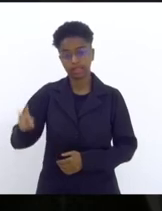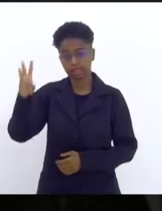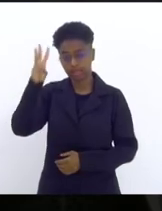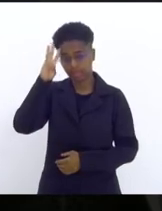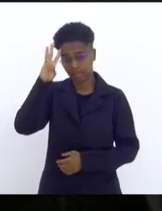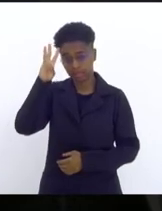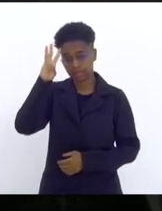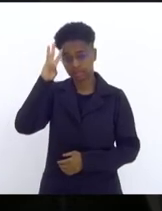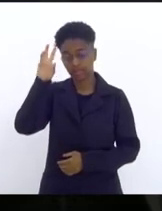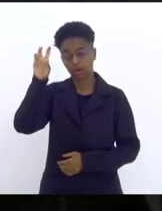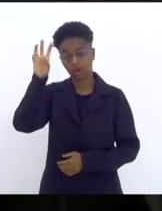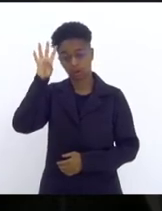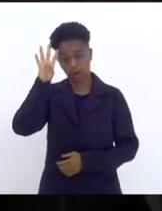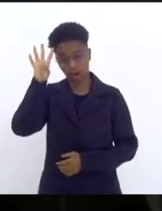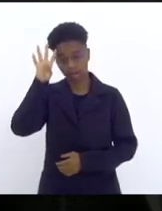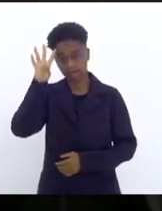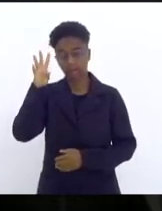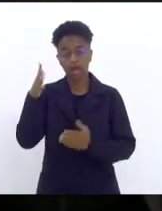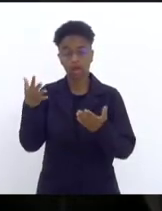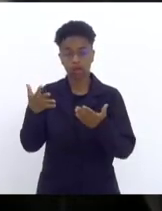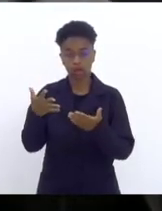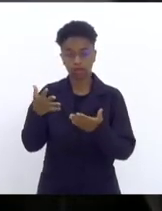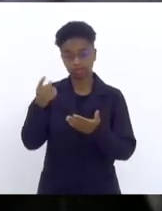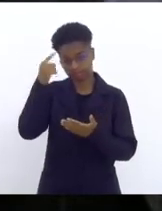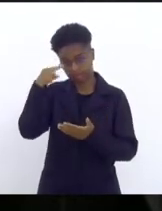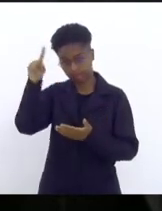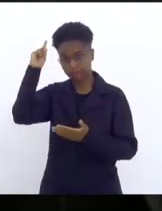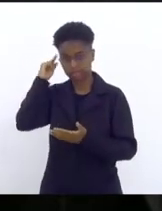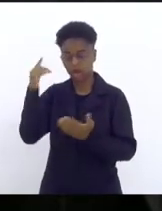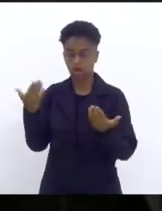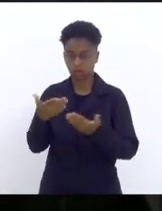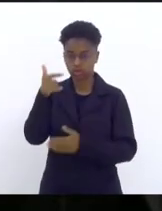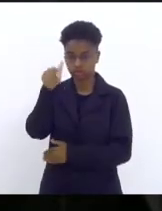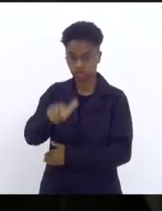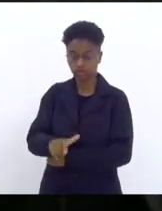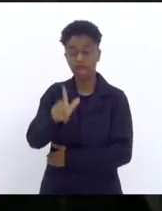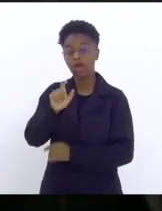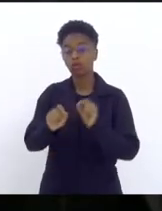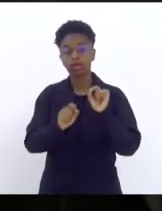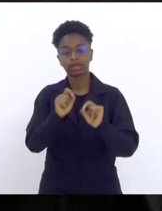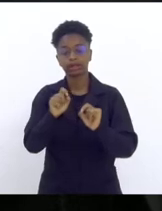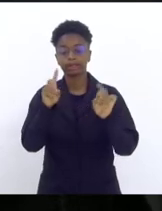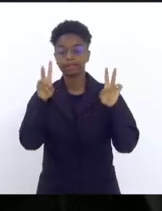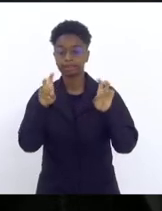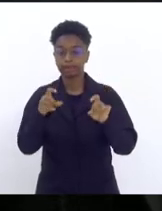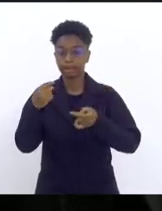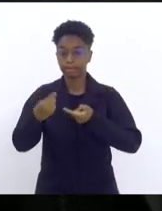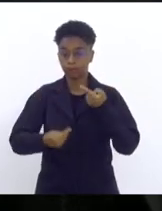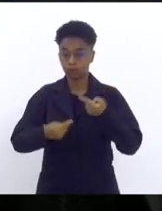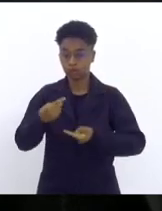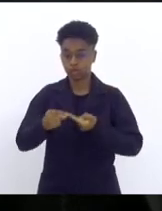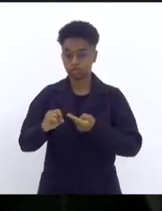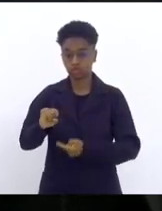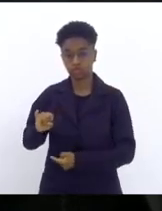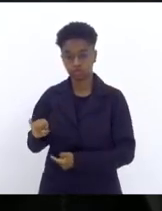da terça e quarta-feira passada que é a política de juros